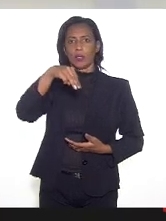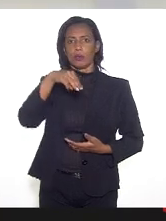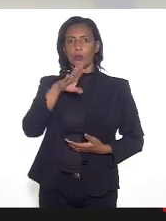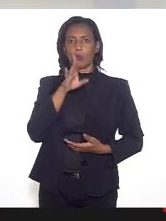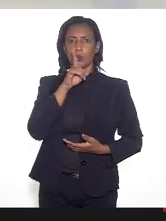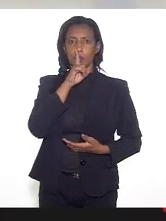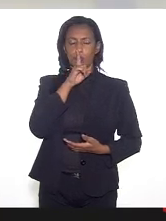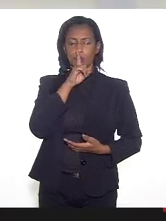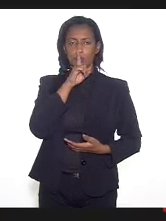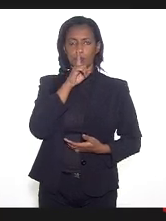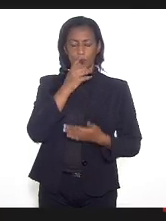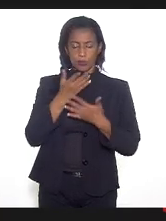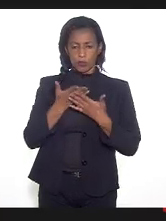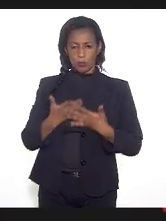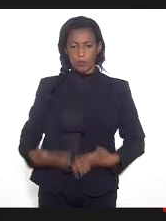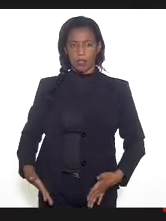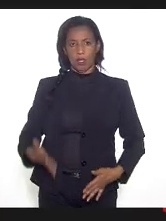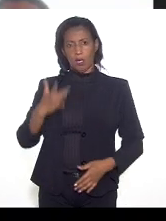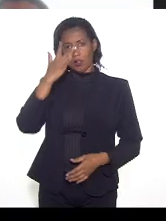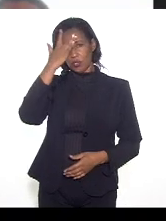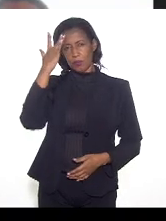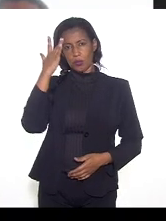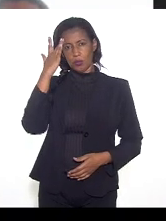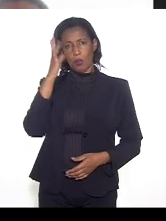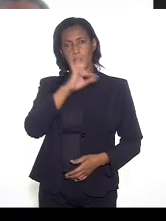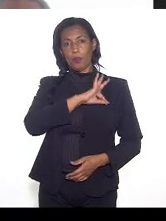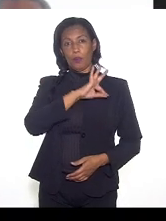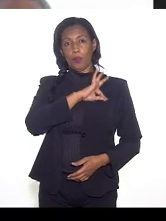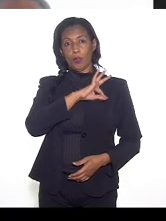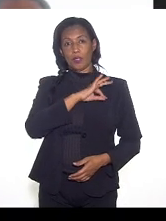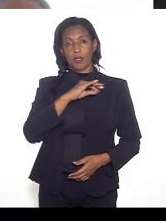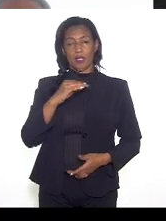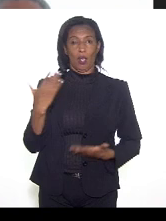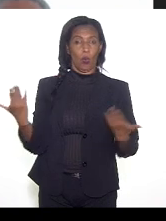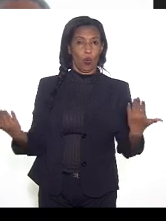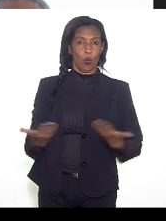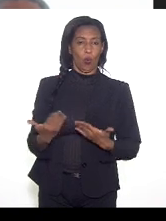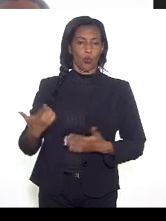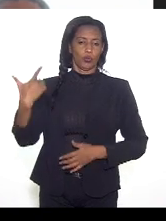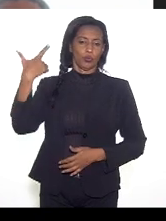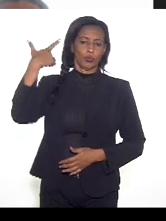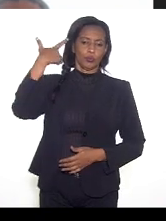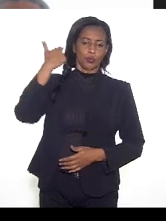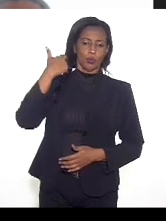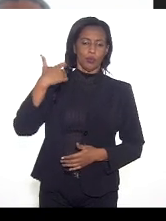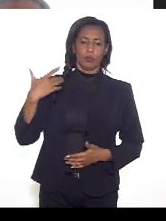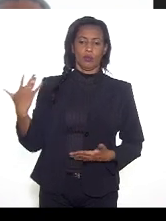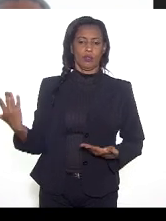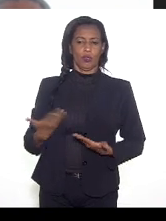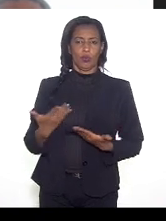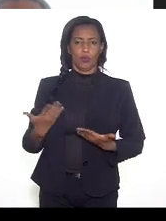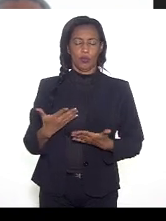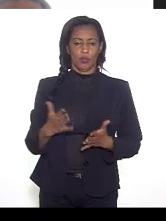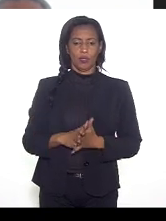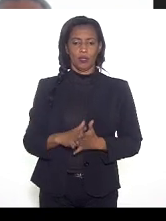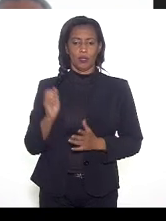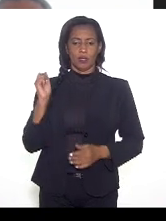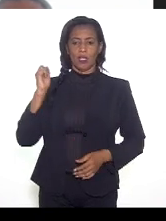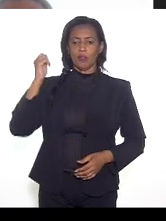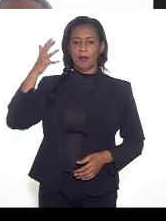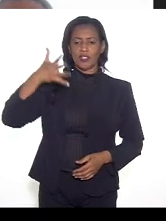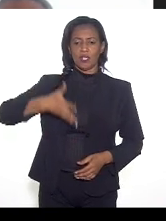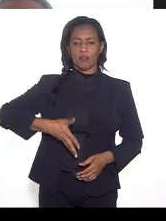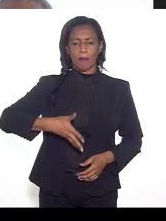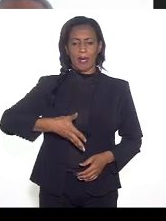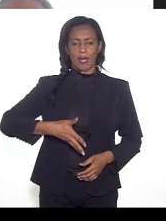em homenagem aos policiais militares brutalmente executados no Estado do Rio de Janeiro nessa madrugada, nessa